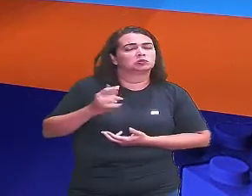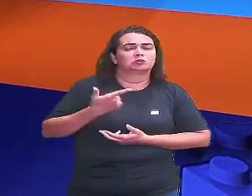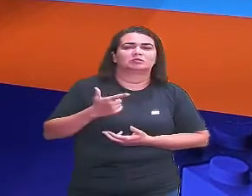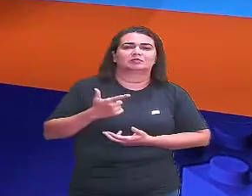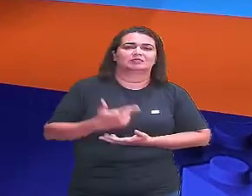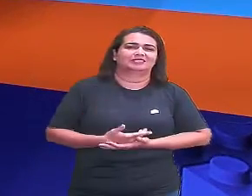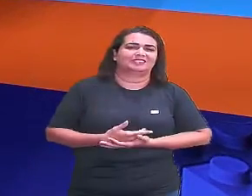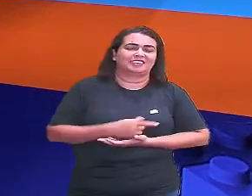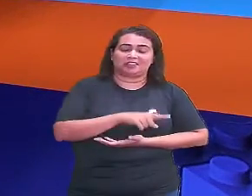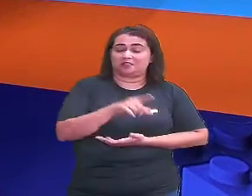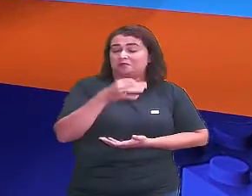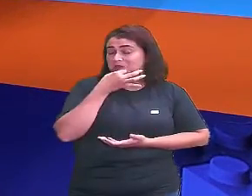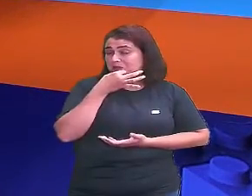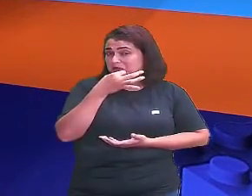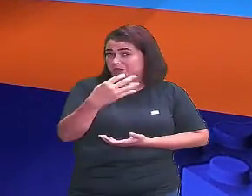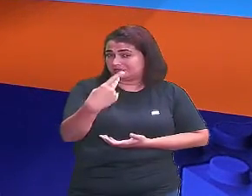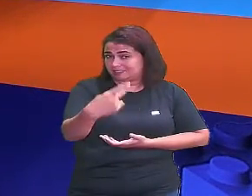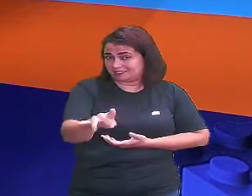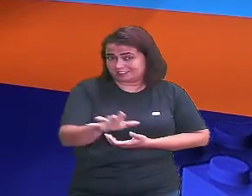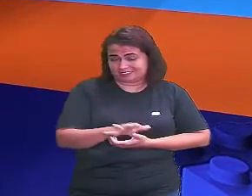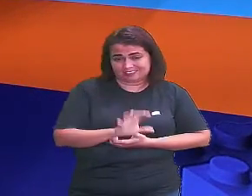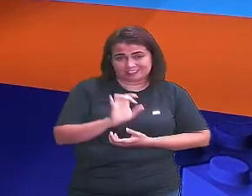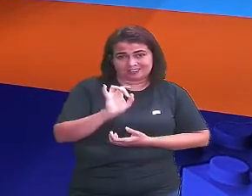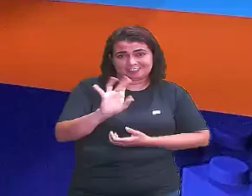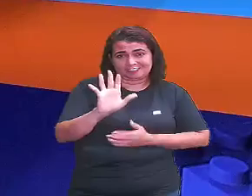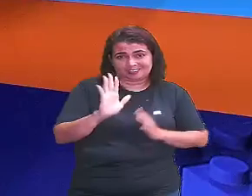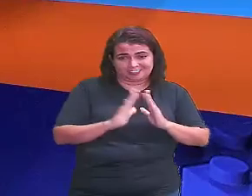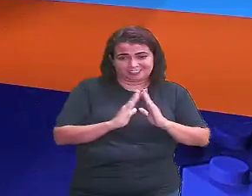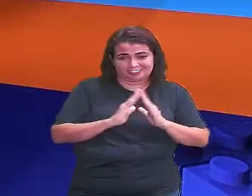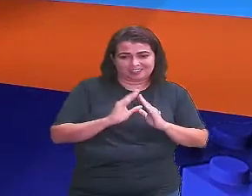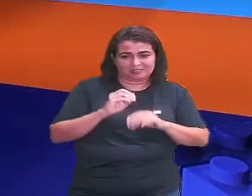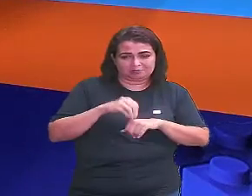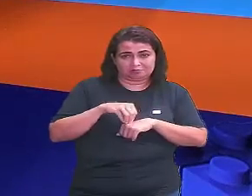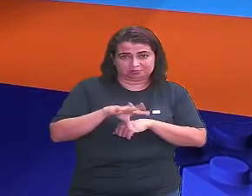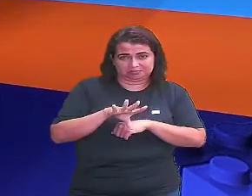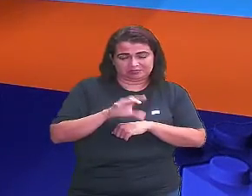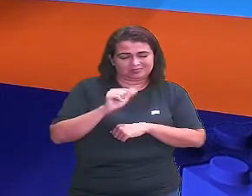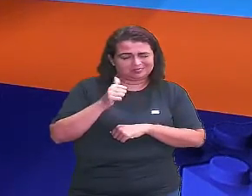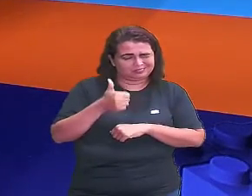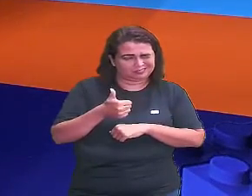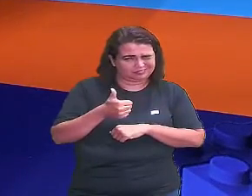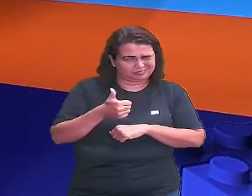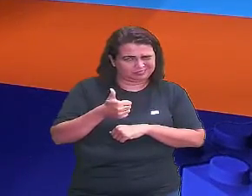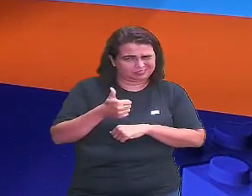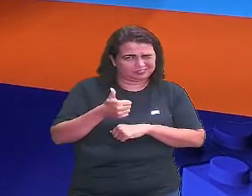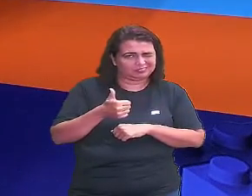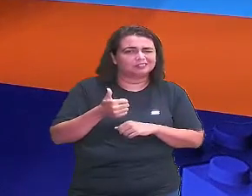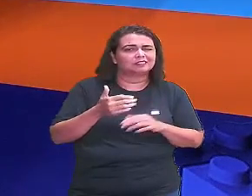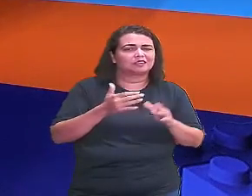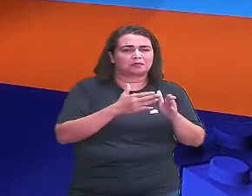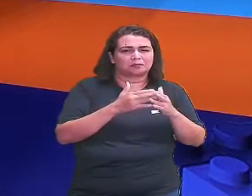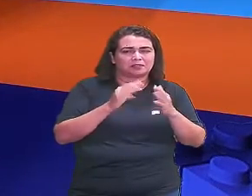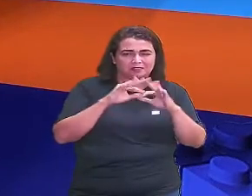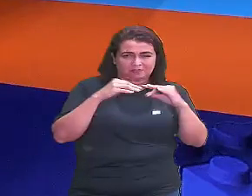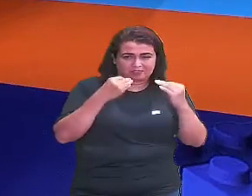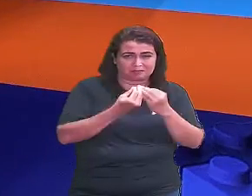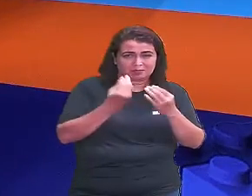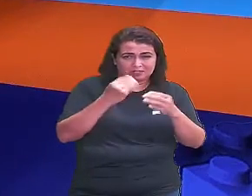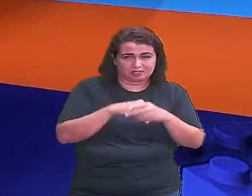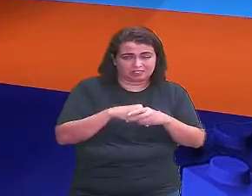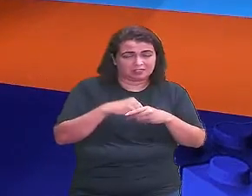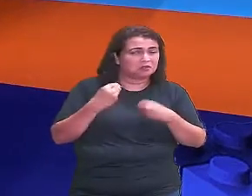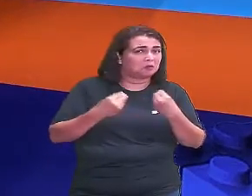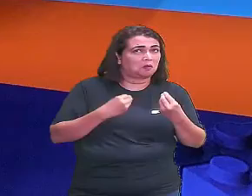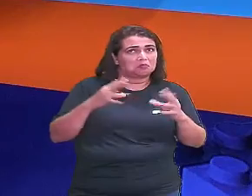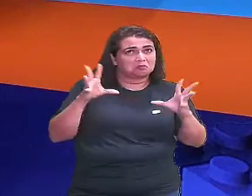Mas aí você que vai descobrir isso sozinho, eu só tô te dando uma ajuda, tá certo? Você pode pedir ajuda a alguém da sua família e chegar à